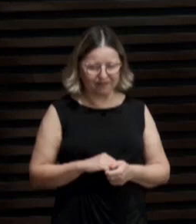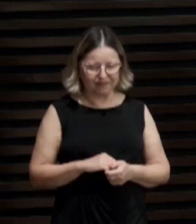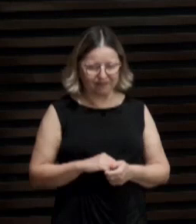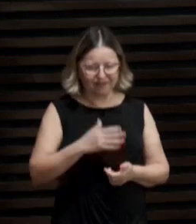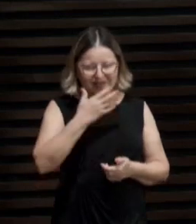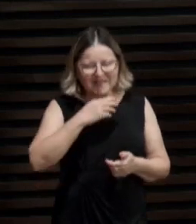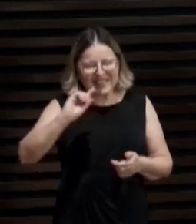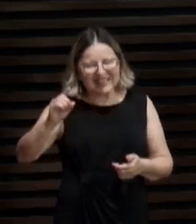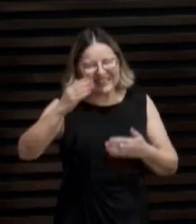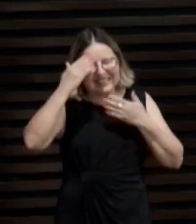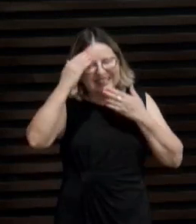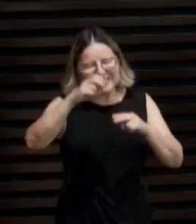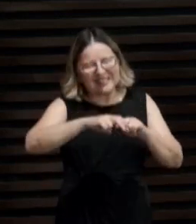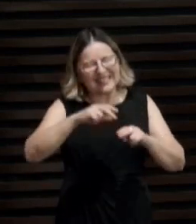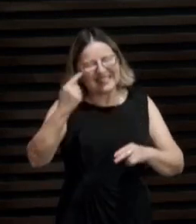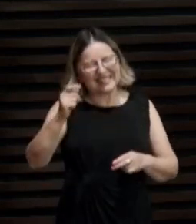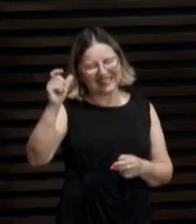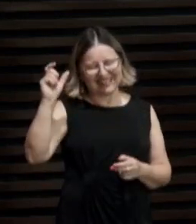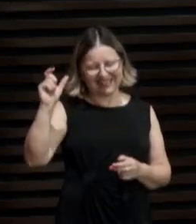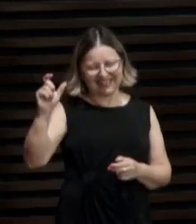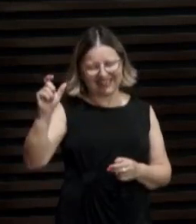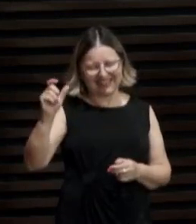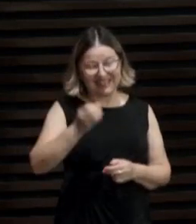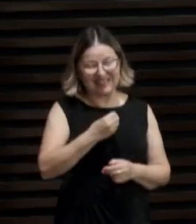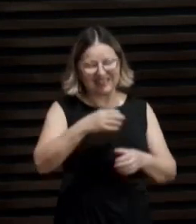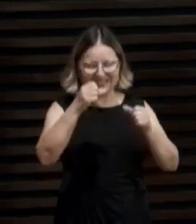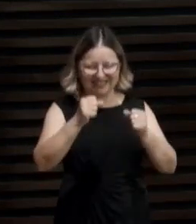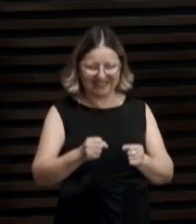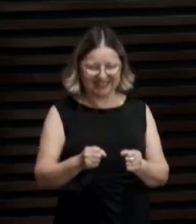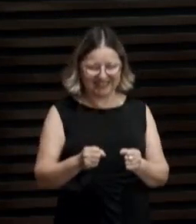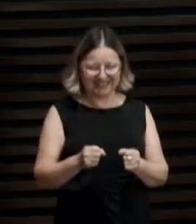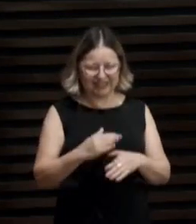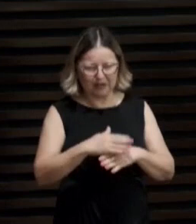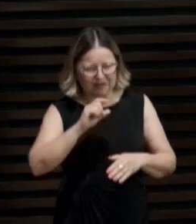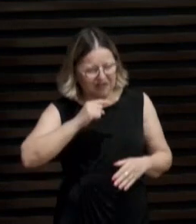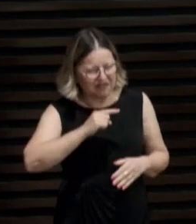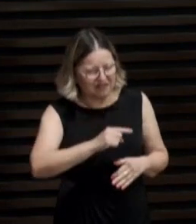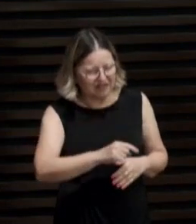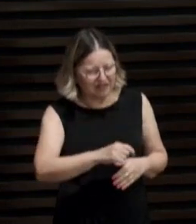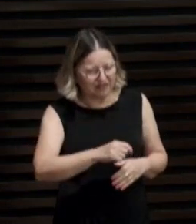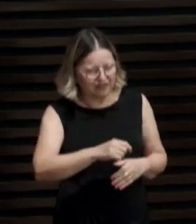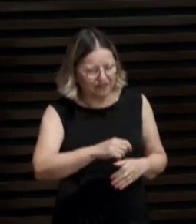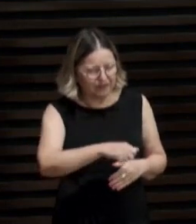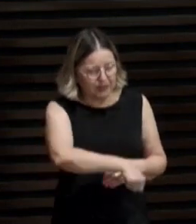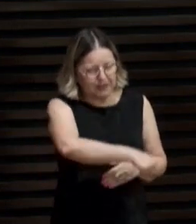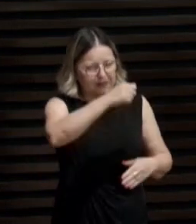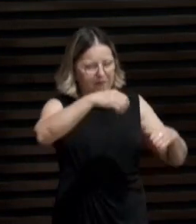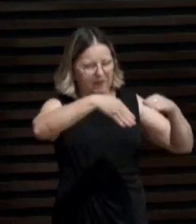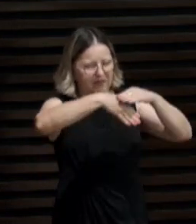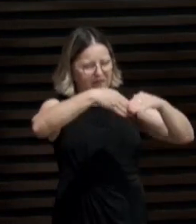Pai, nós te agradecemos por tua palavra. Ela é viva e eficaz, é mais penetrante do que espada alguma de 2